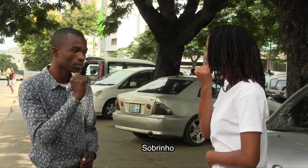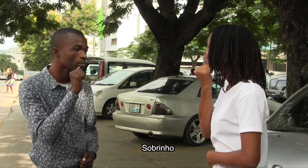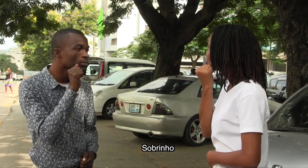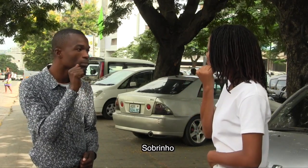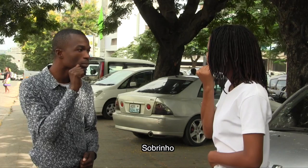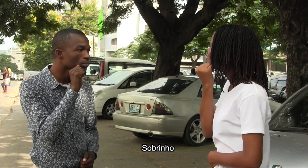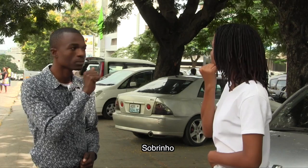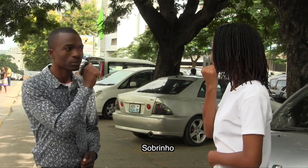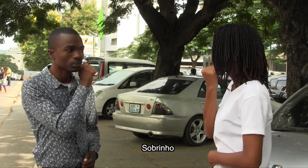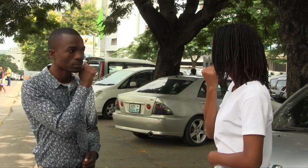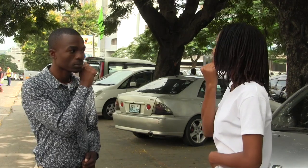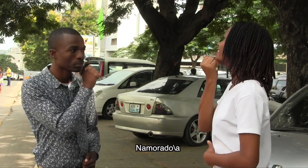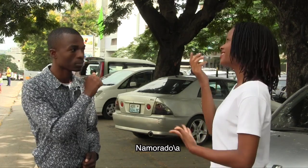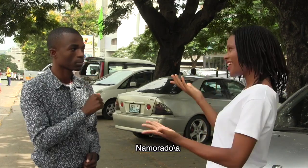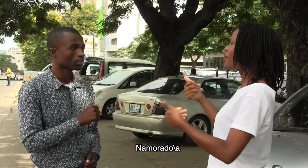Sobrinho,